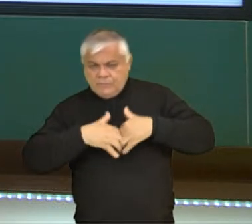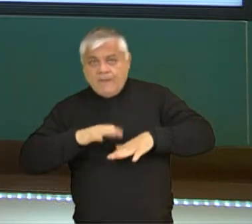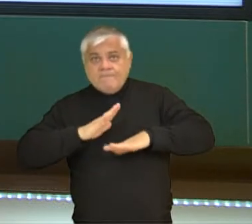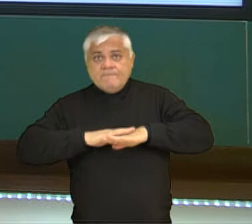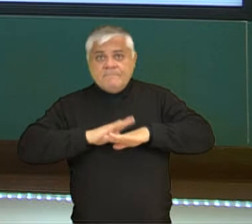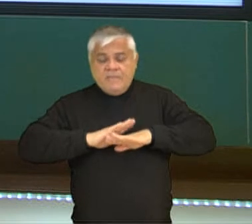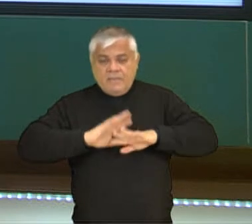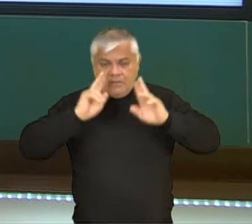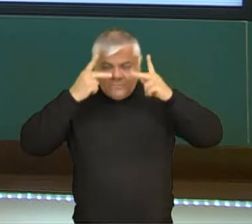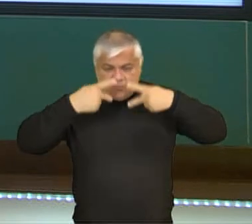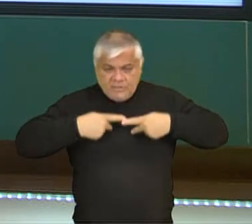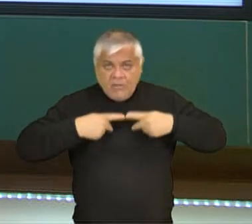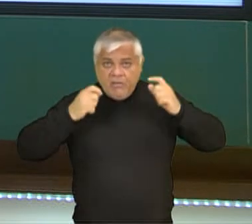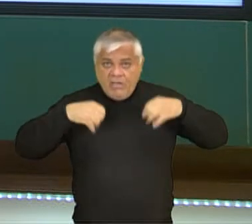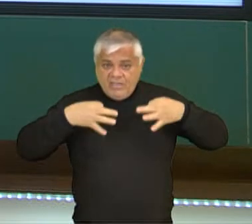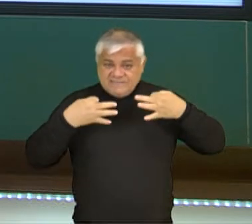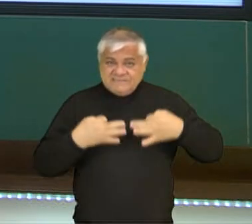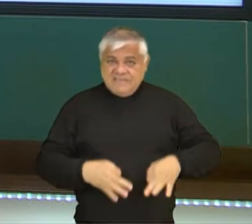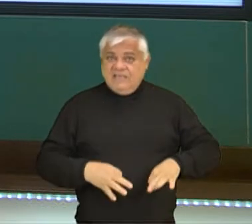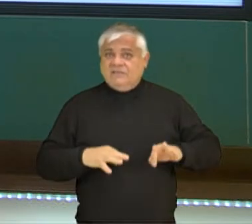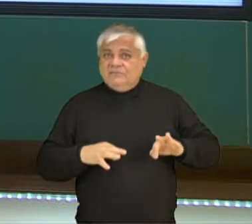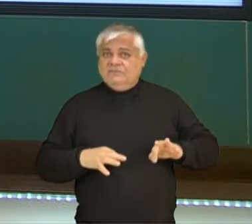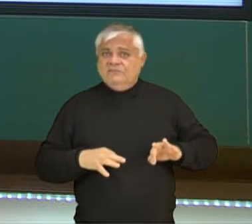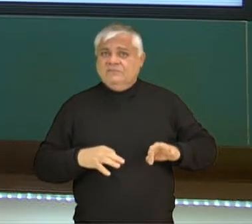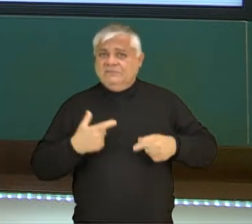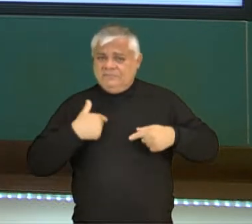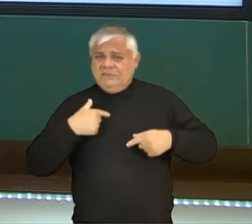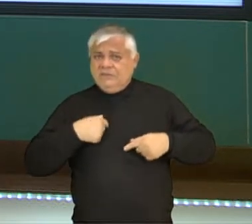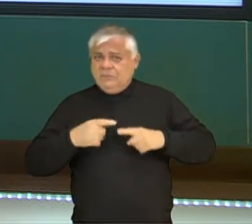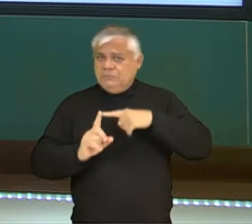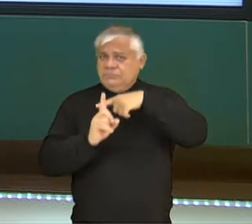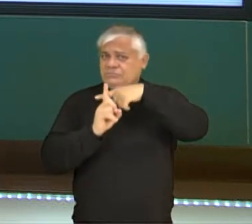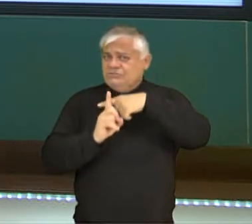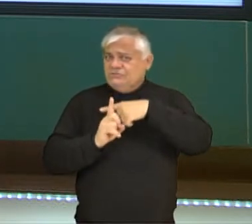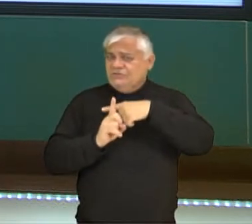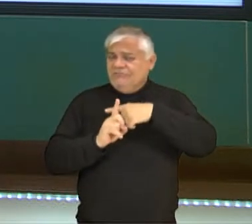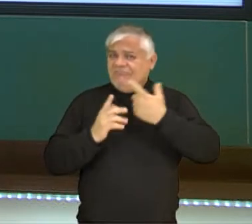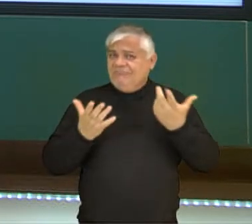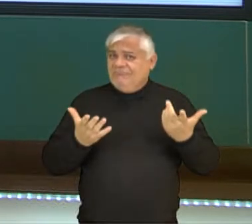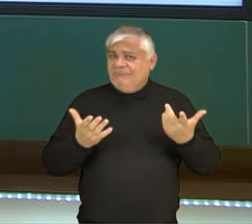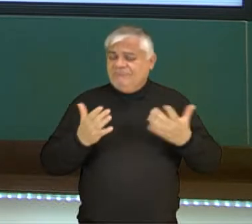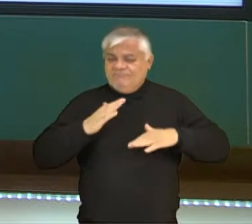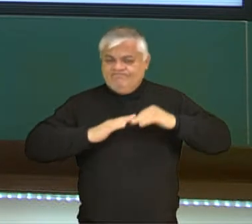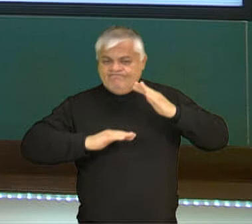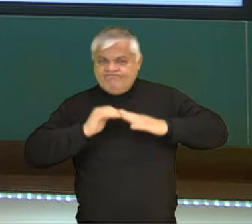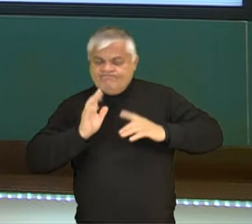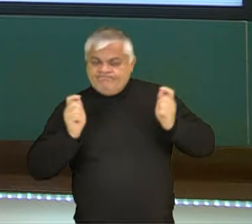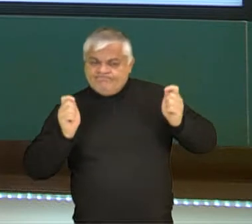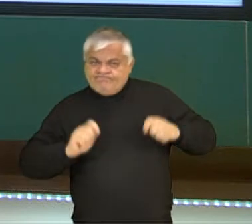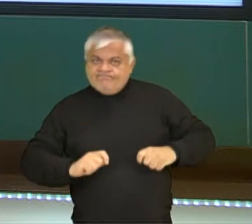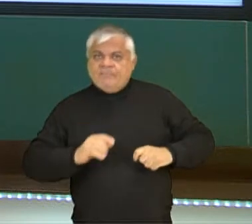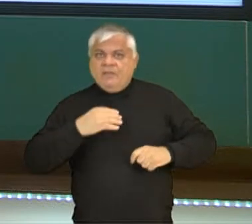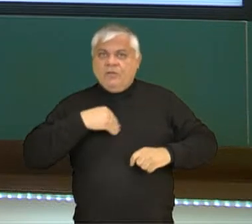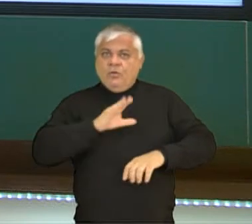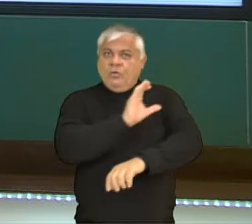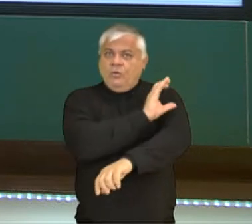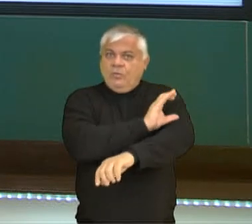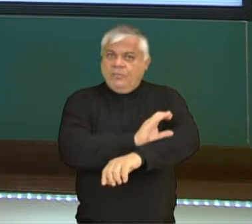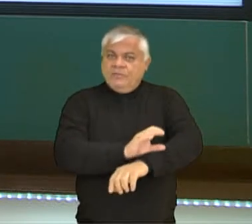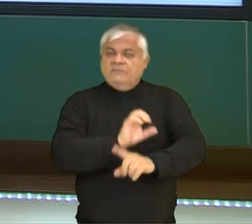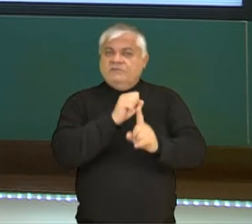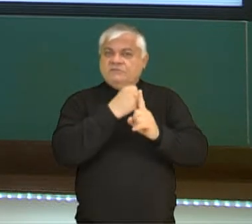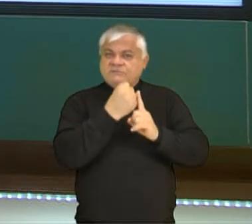ações são ações corretas, são ações positivas, são ações pautadas em comportamentos